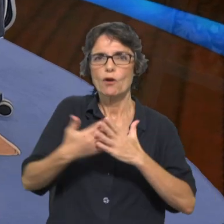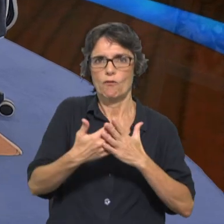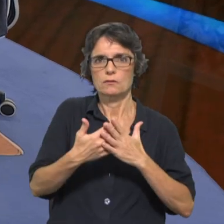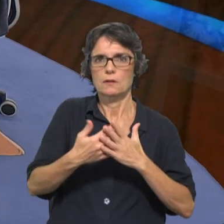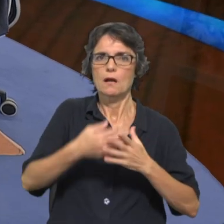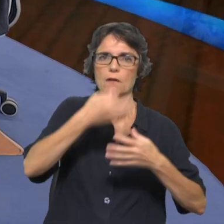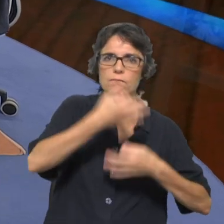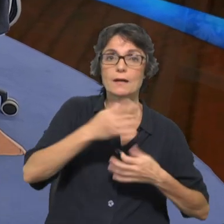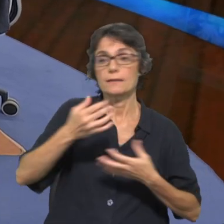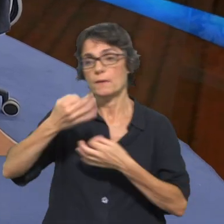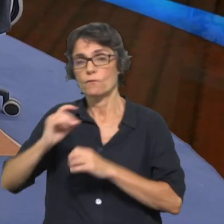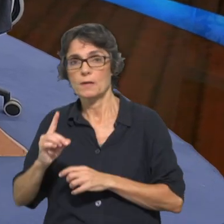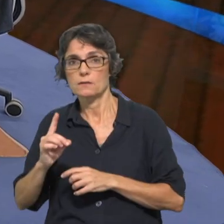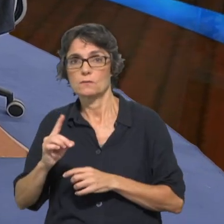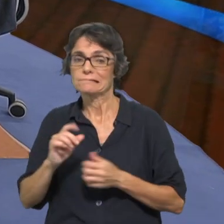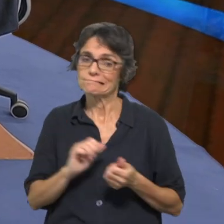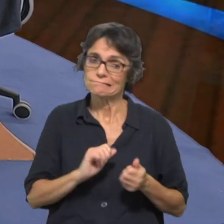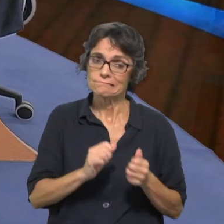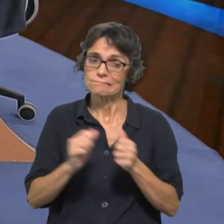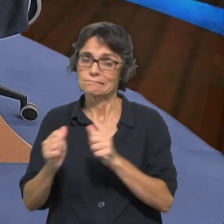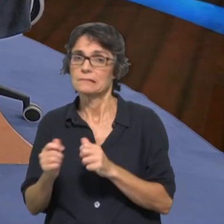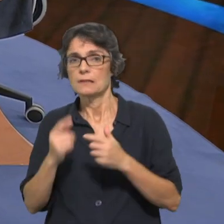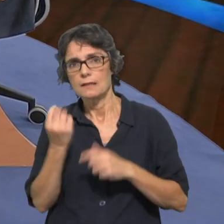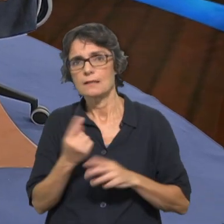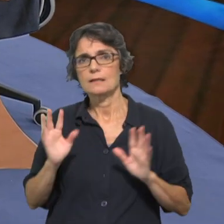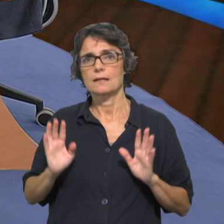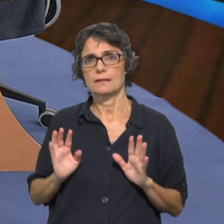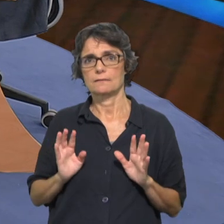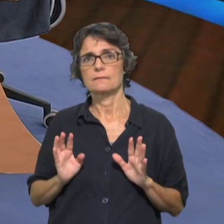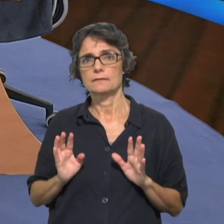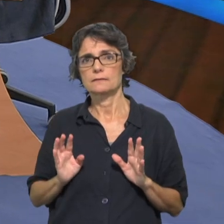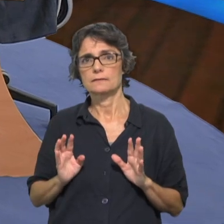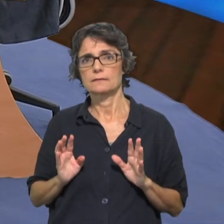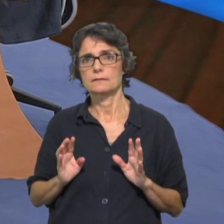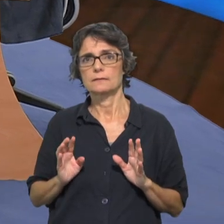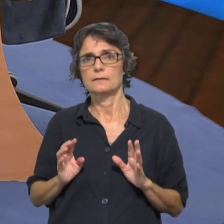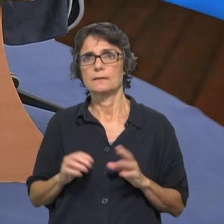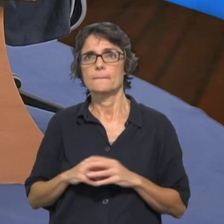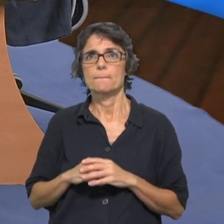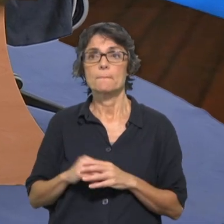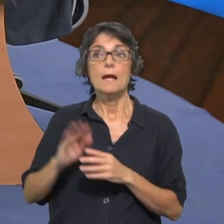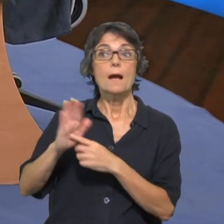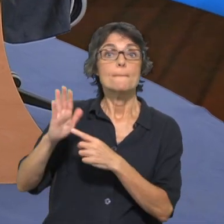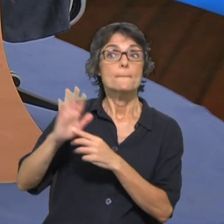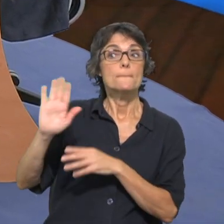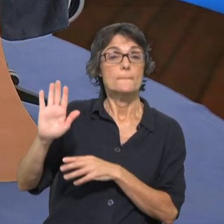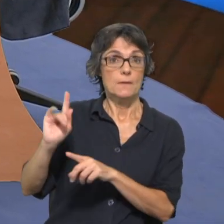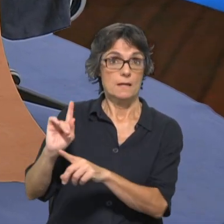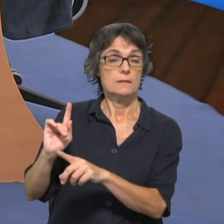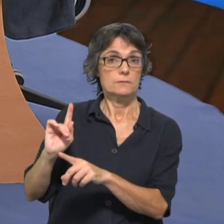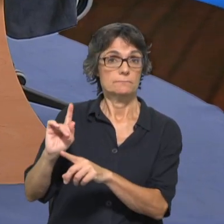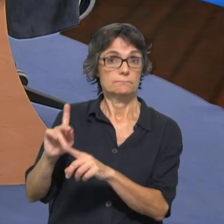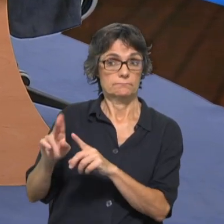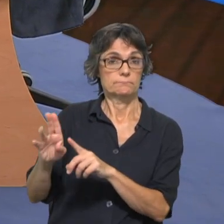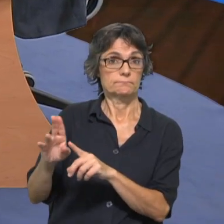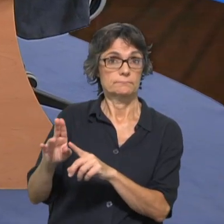e formais vão ter que ter uma expressão também jurídica. Só uma pequena nota, embora elas já, por